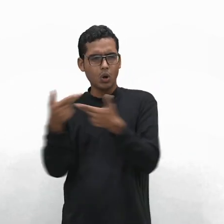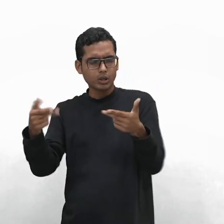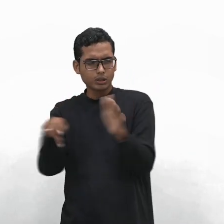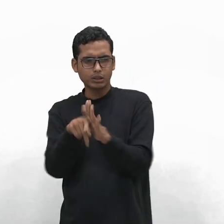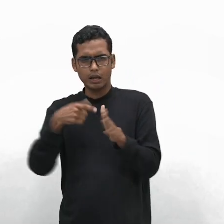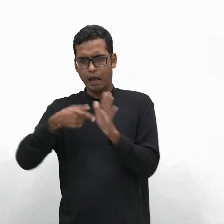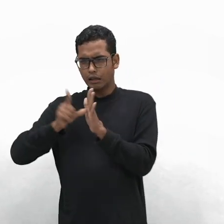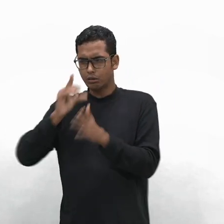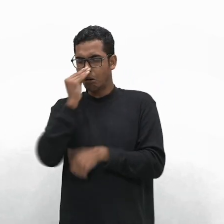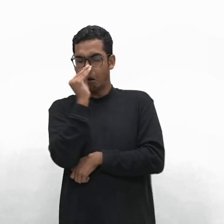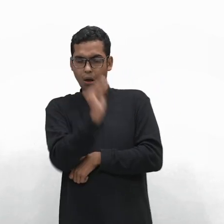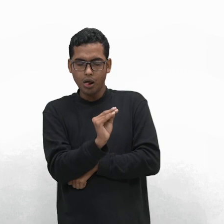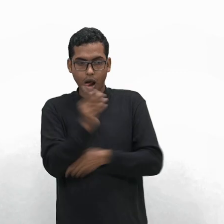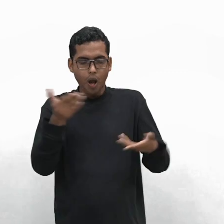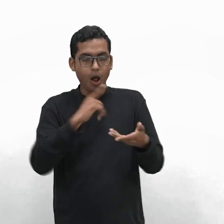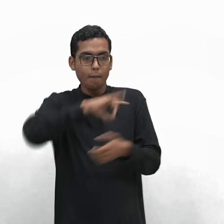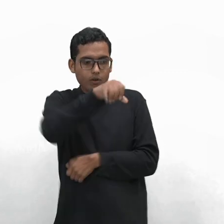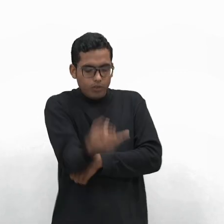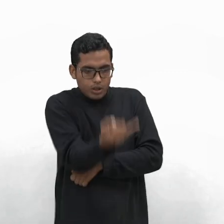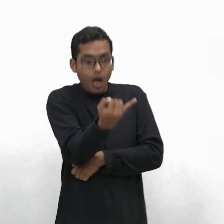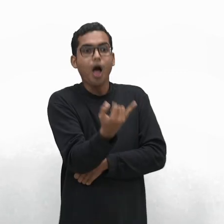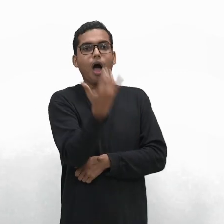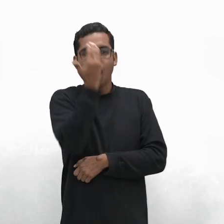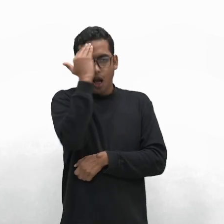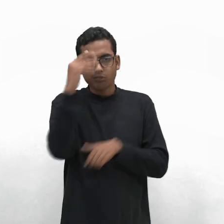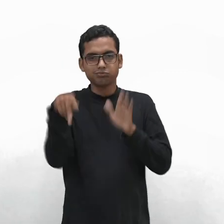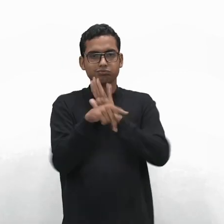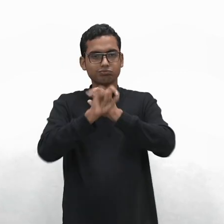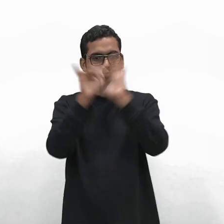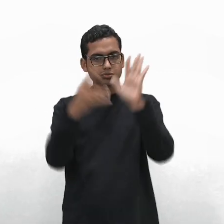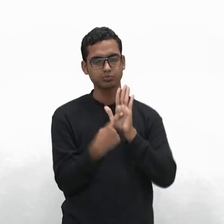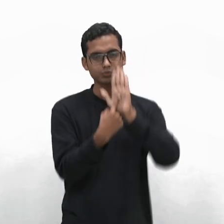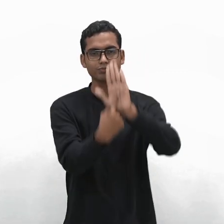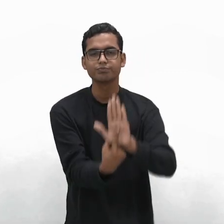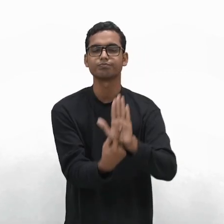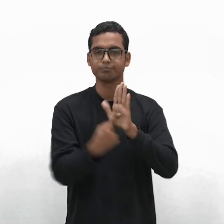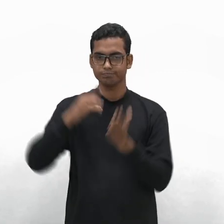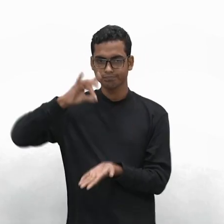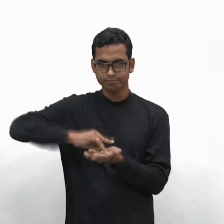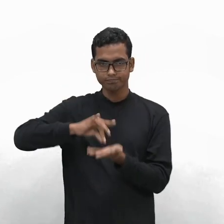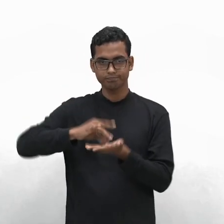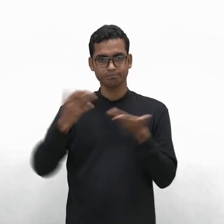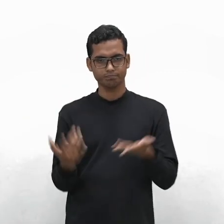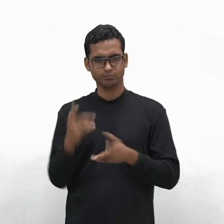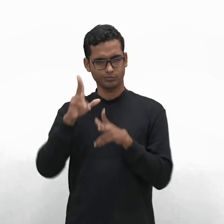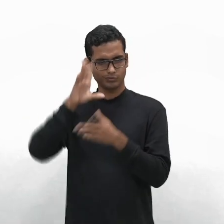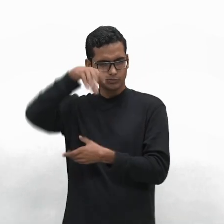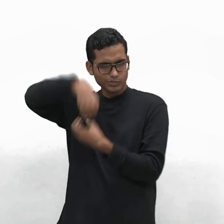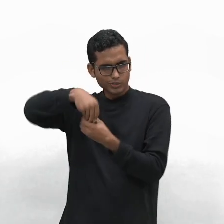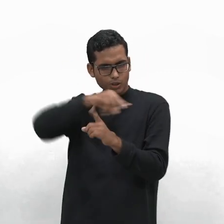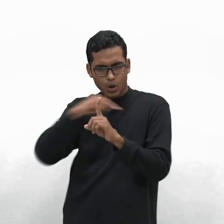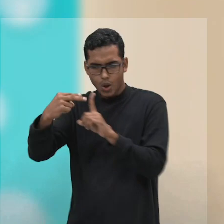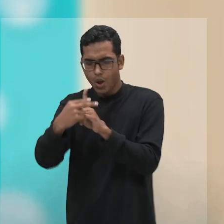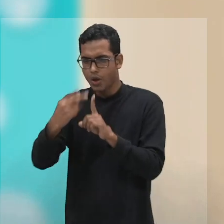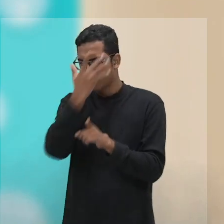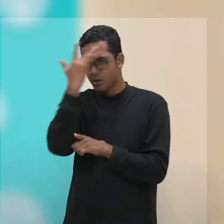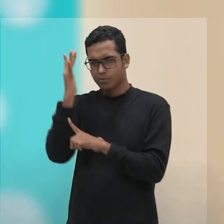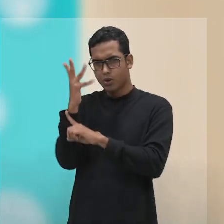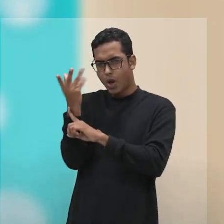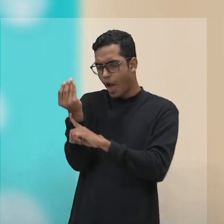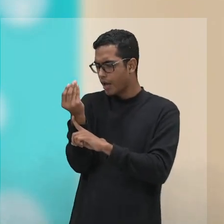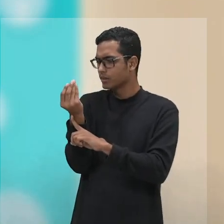negligenciados, tá? Então, dentro dessa negligência que acontece na visão de um